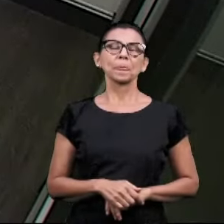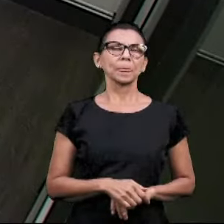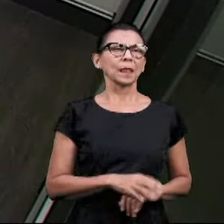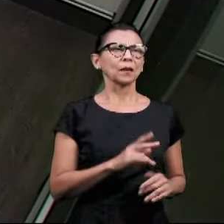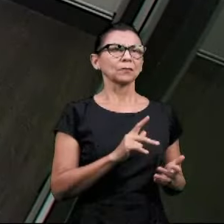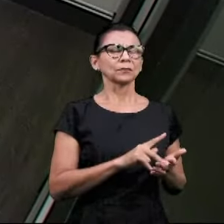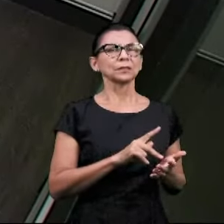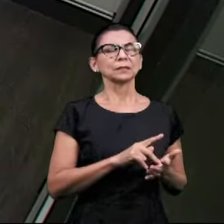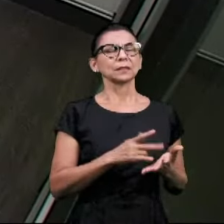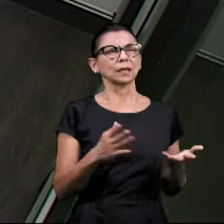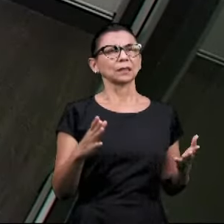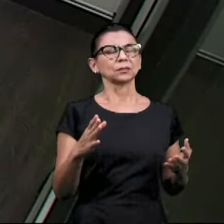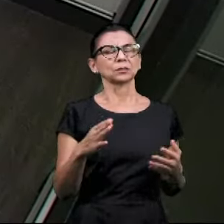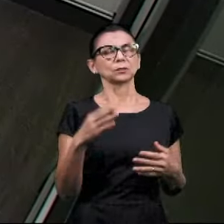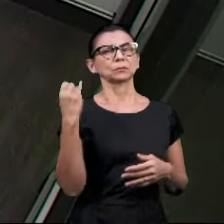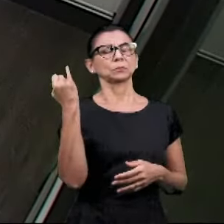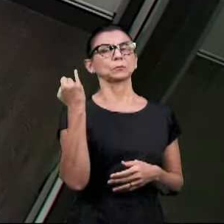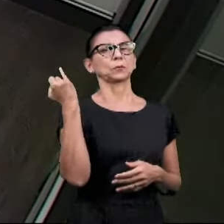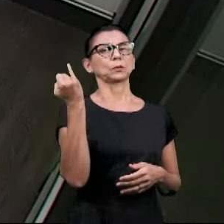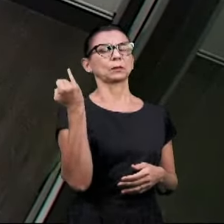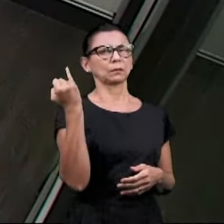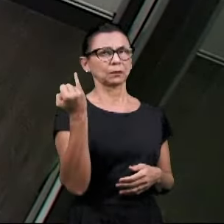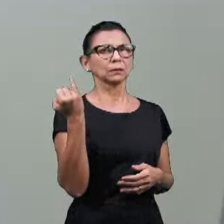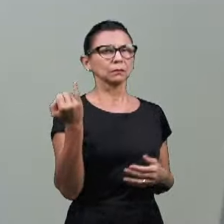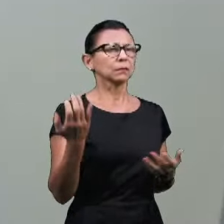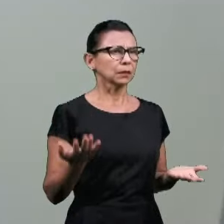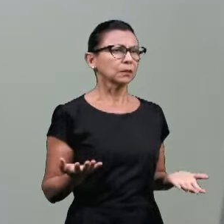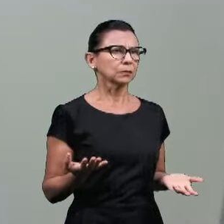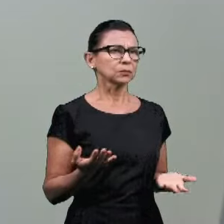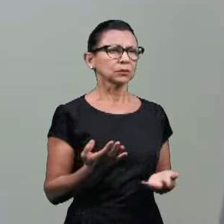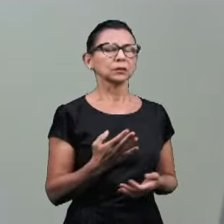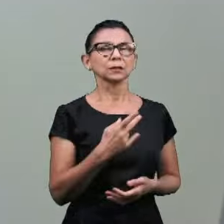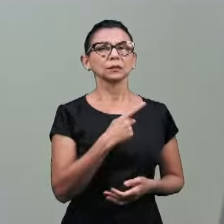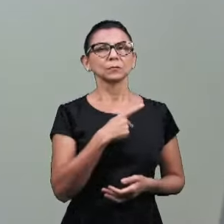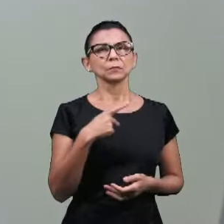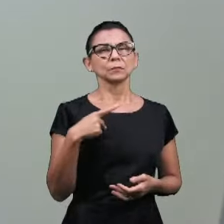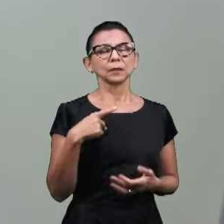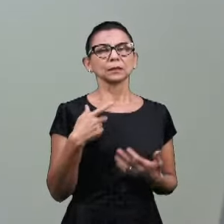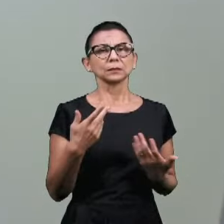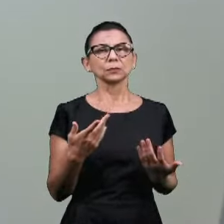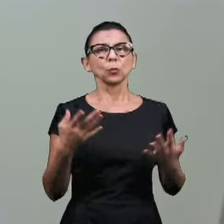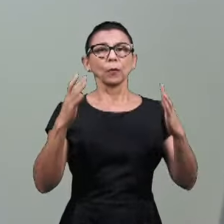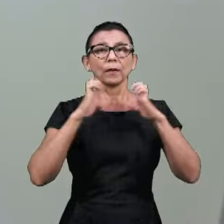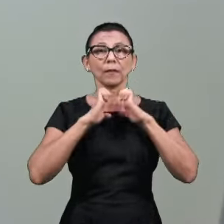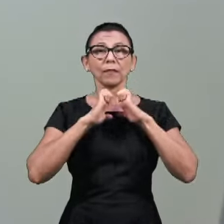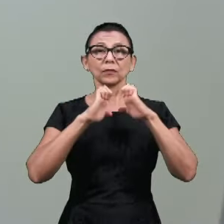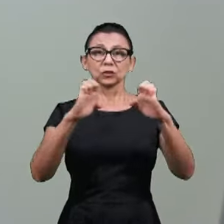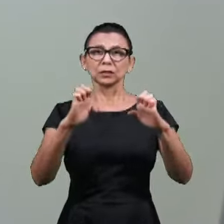como que é importante, Elias, pastor Fernando, a questão de evangelização.